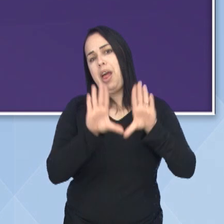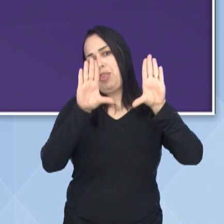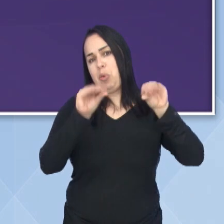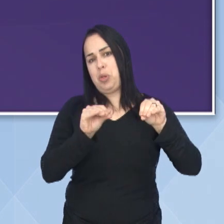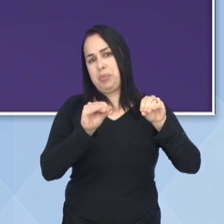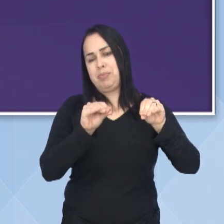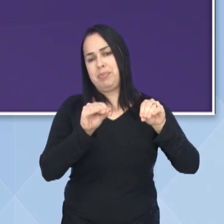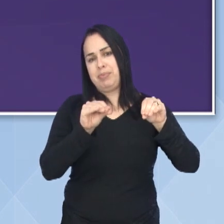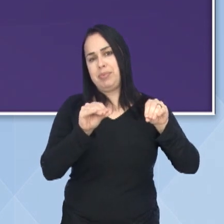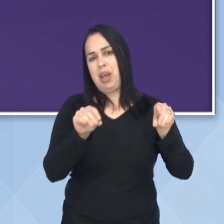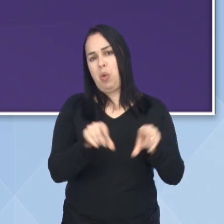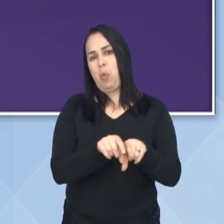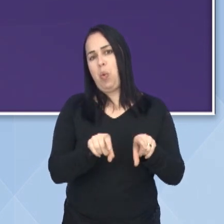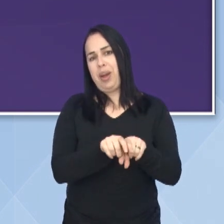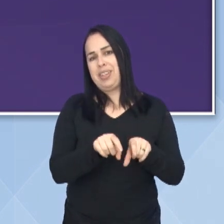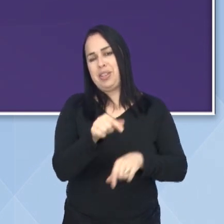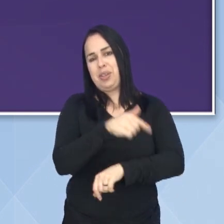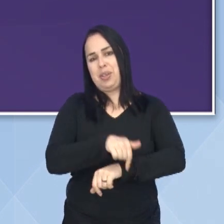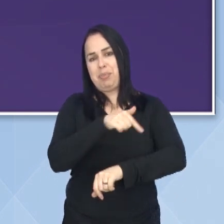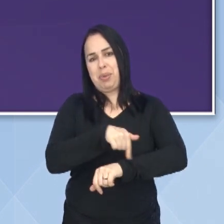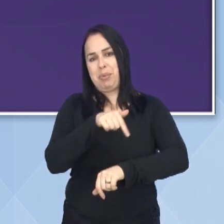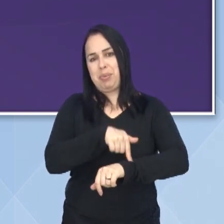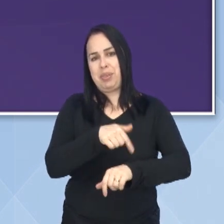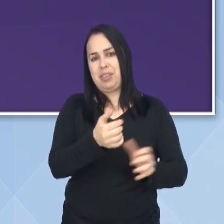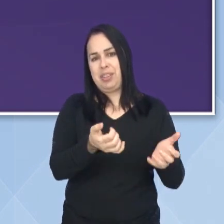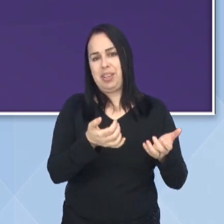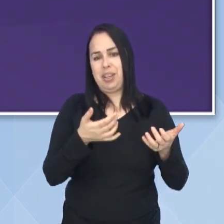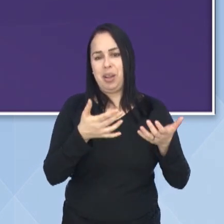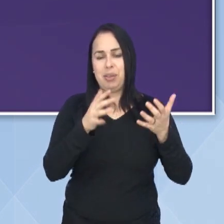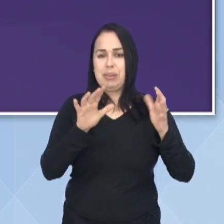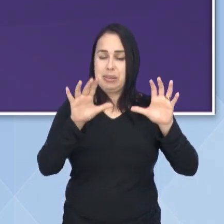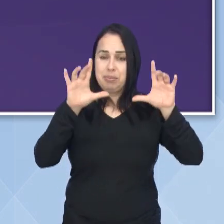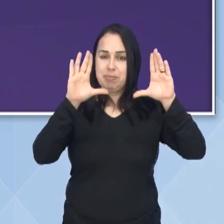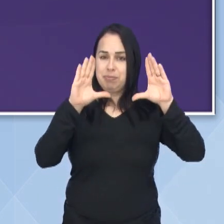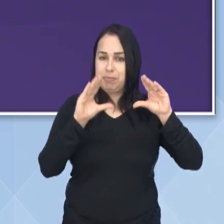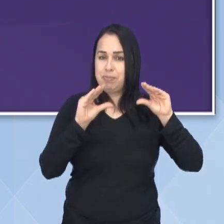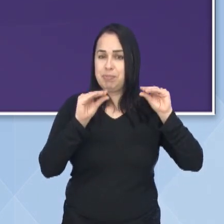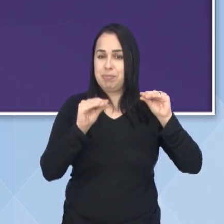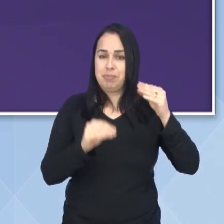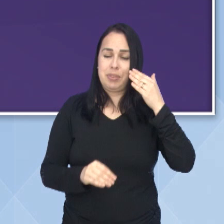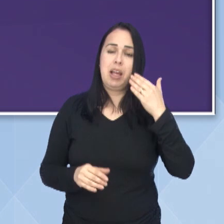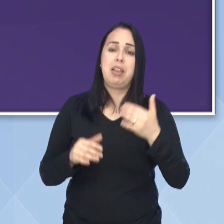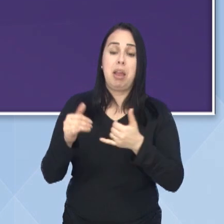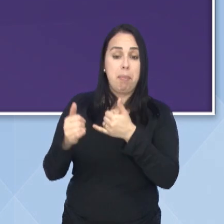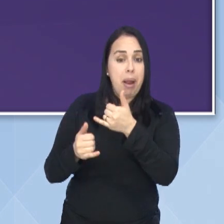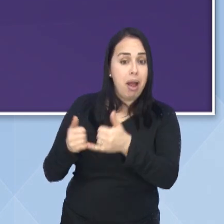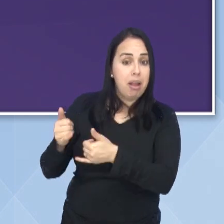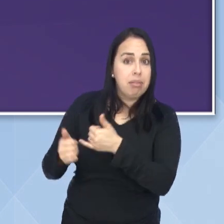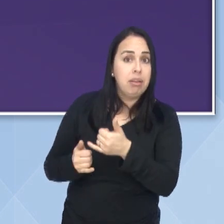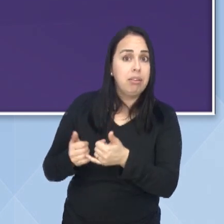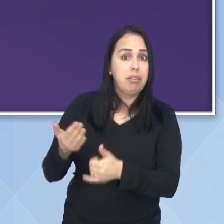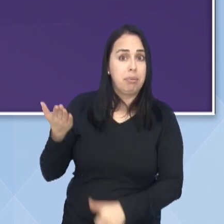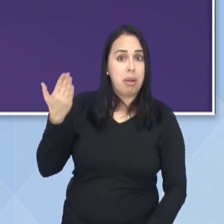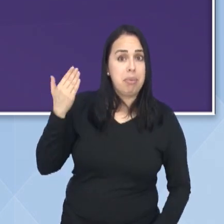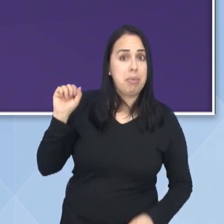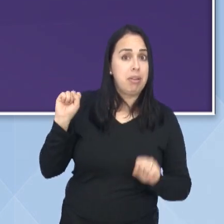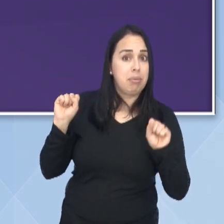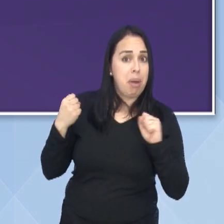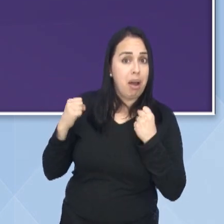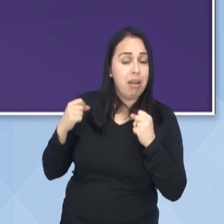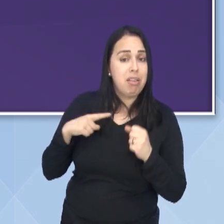a quadra de Futebol Society, o campo do Nova Detroit, o espaço onde tem parquinho, onde tinha uma